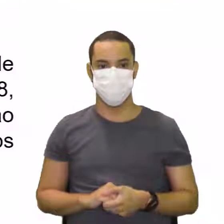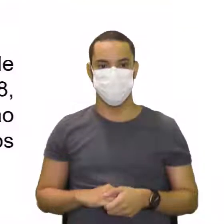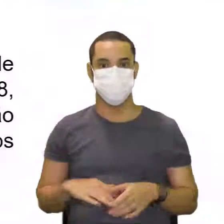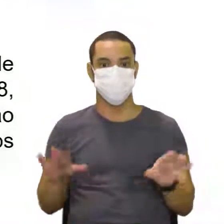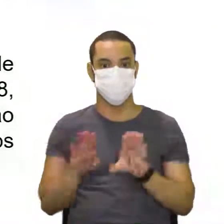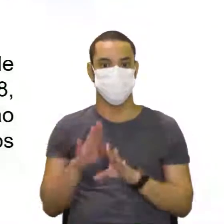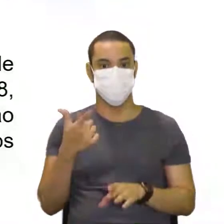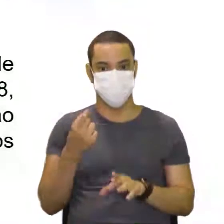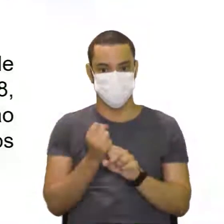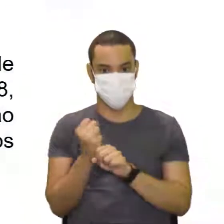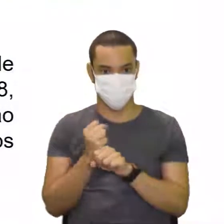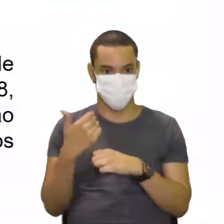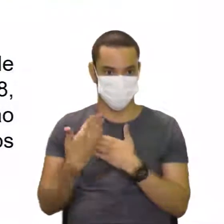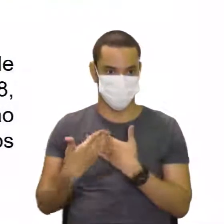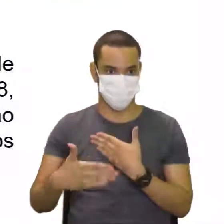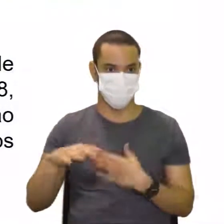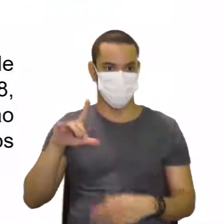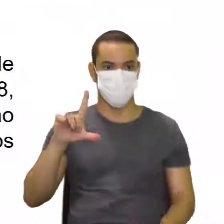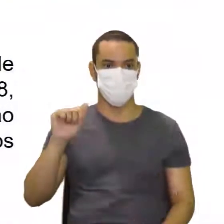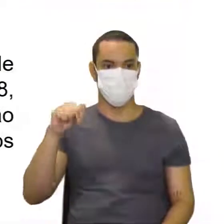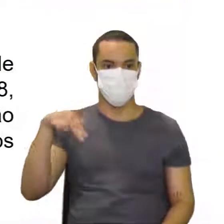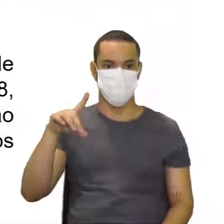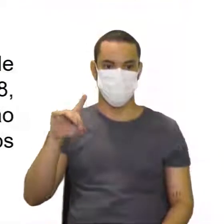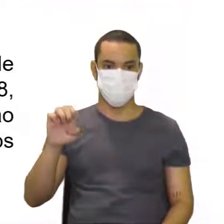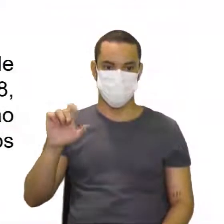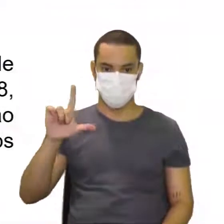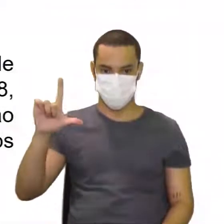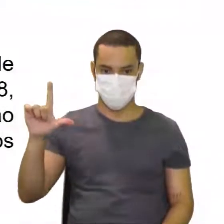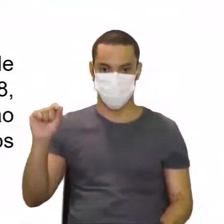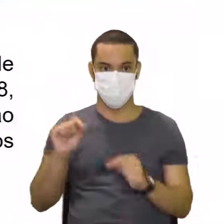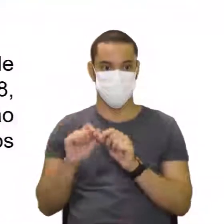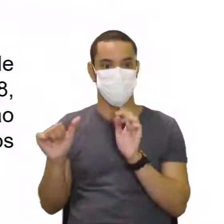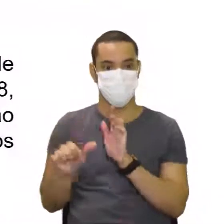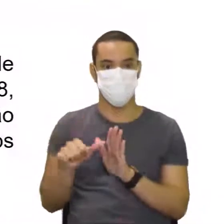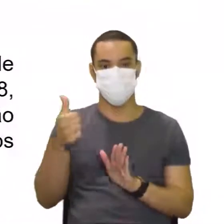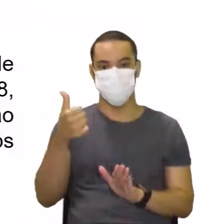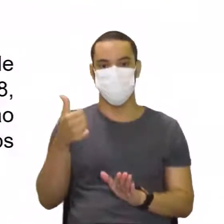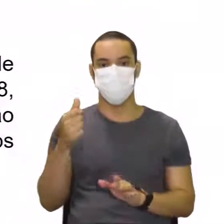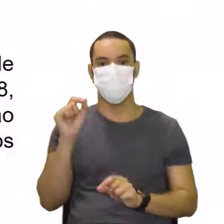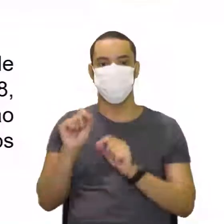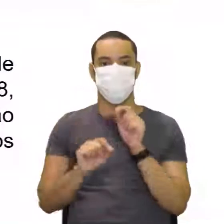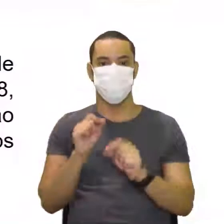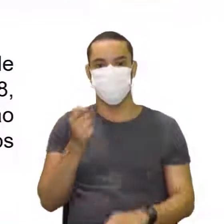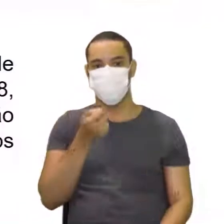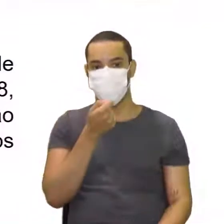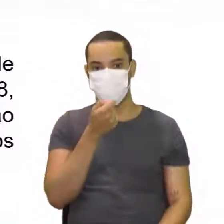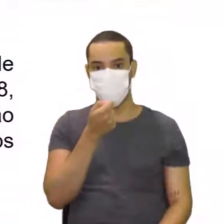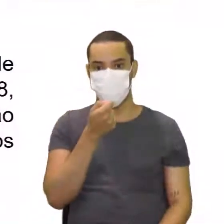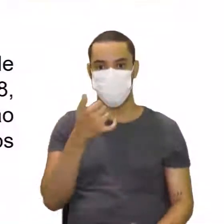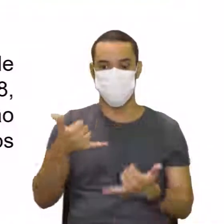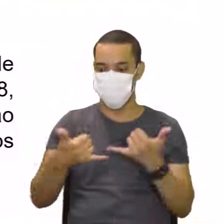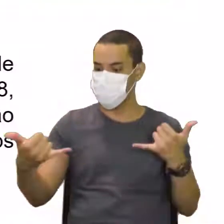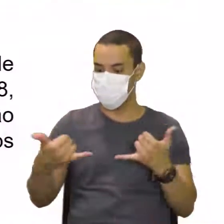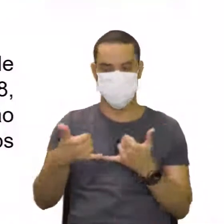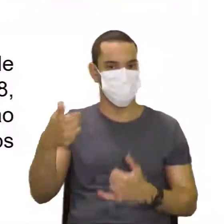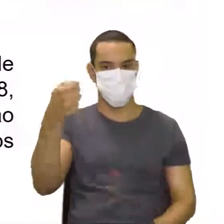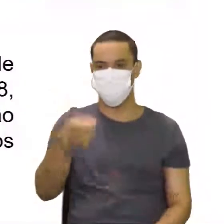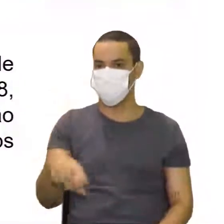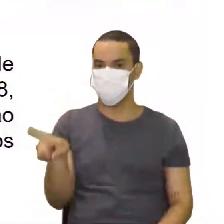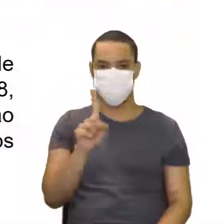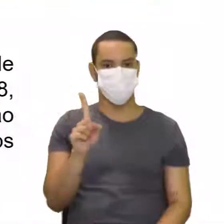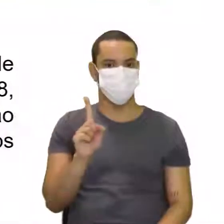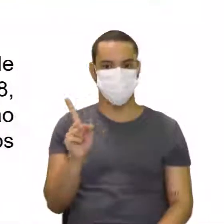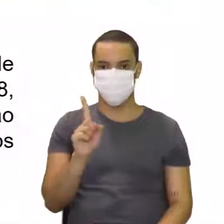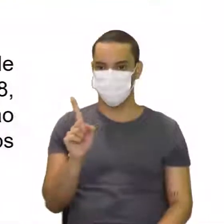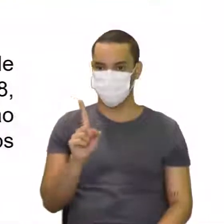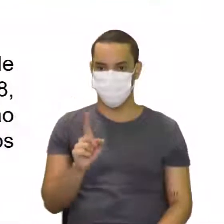de 20 anos da invenção do Bell, Landel de Moura realiza a primeira transmissão de voz em um telefone sem fio. Então aqui, olha